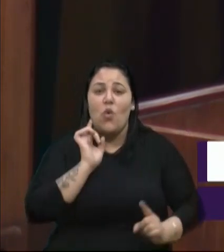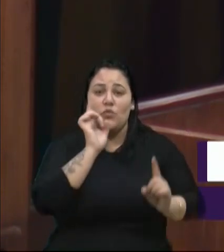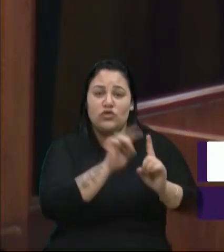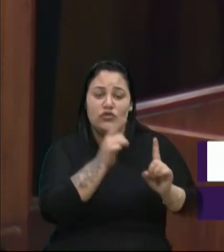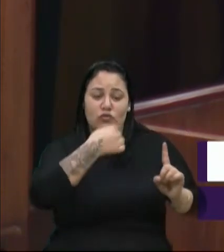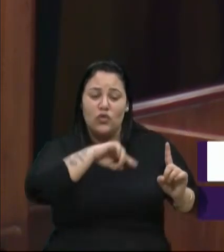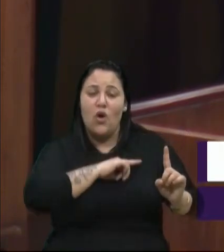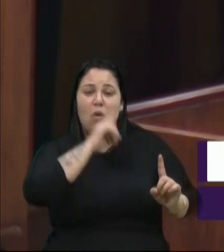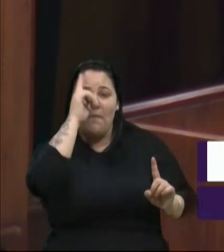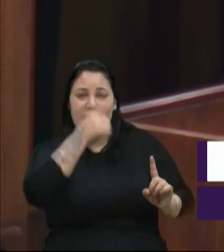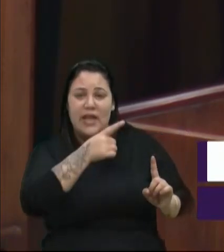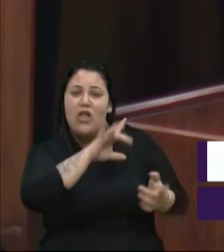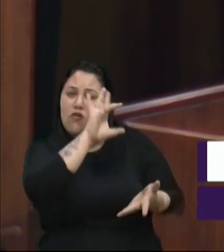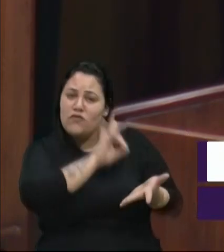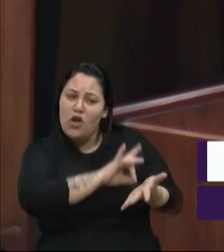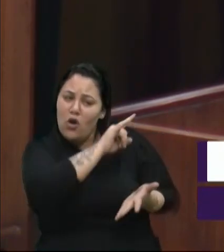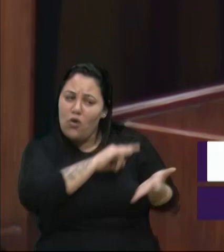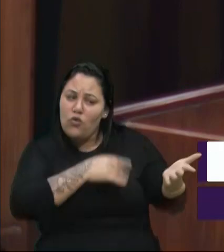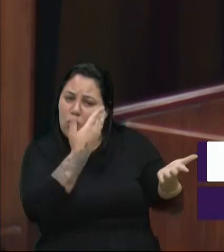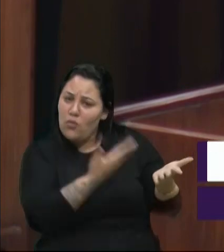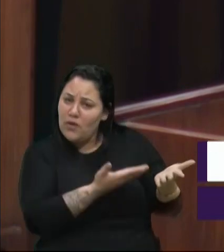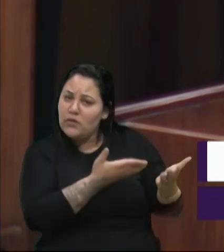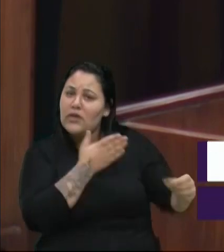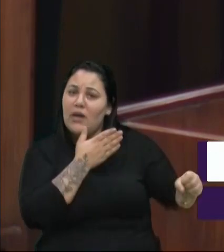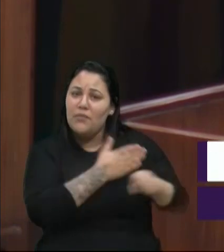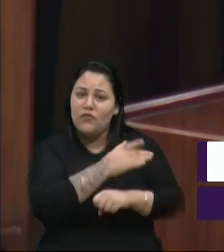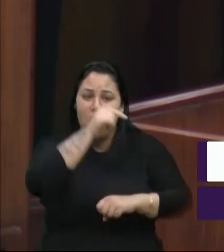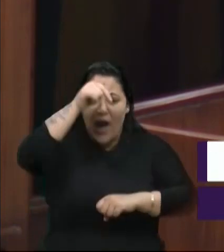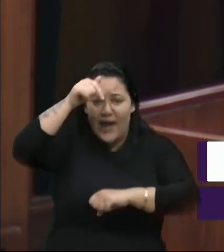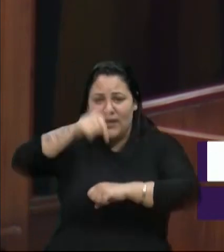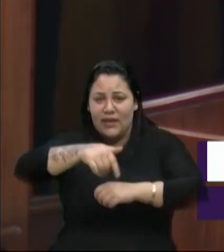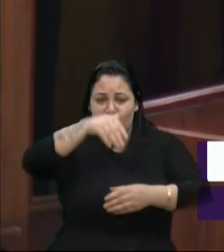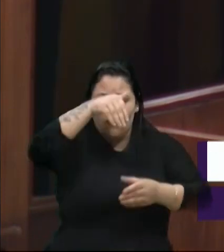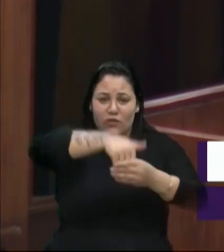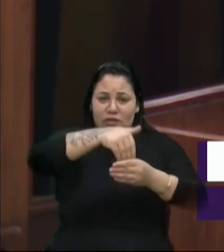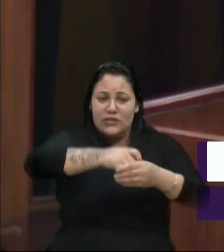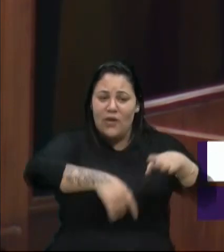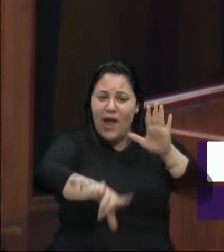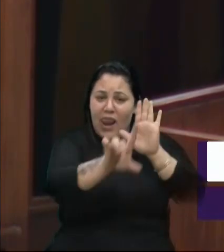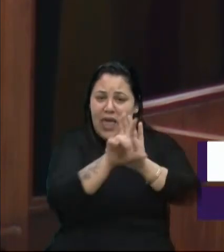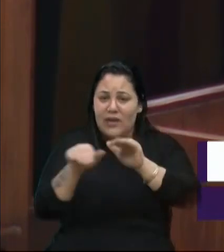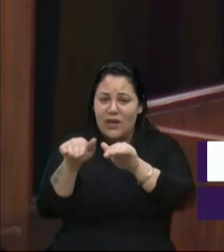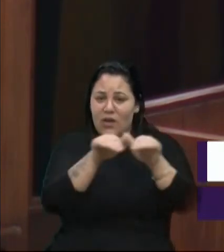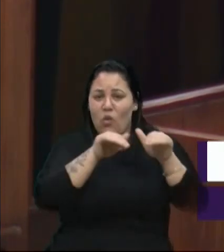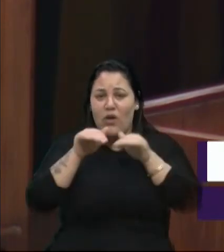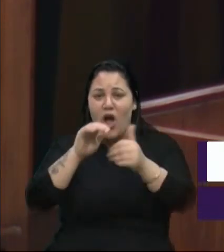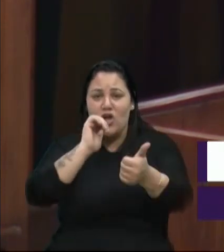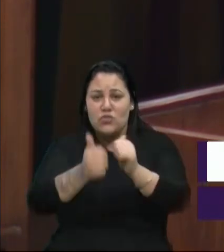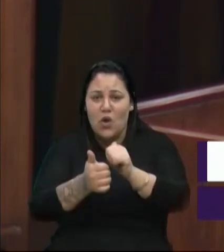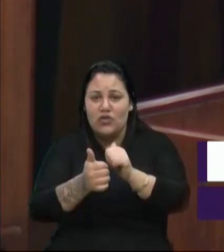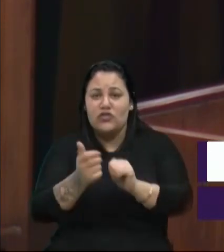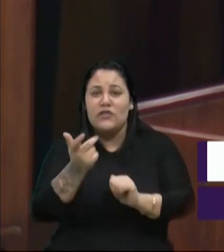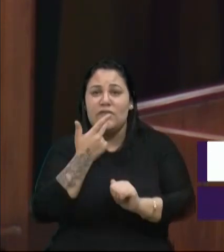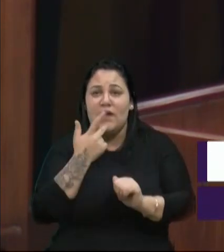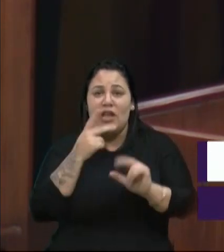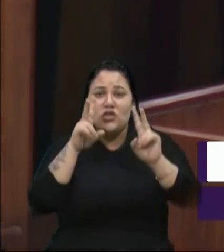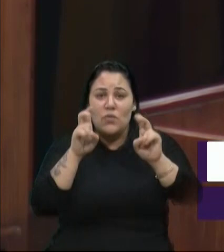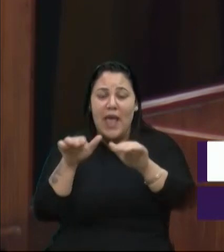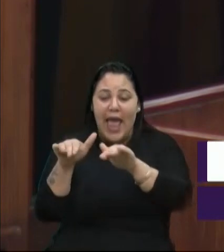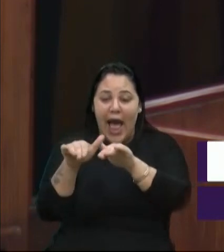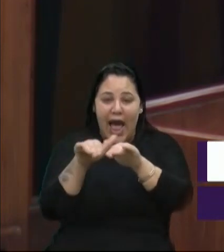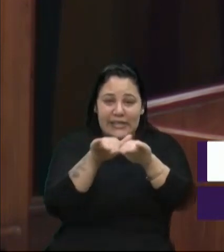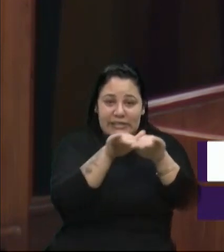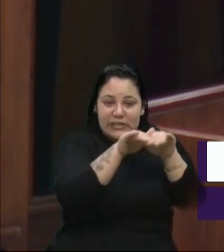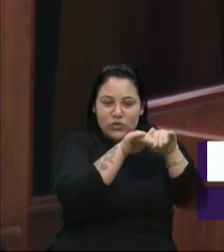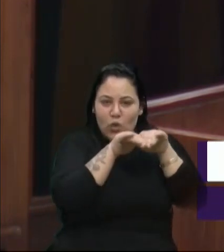nosso mandato protocolou e aprovou nesse plenário a Lei de Igualdade Esportiva, que estabelece equidade